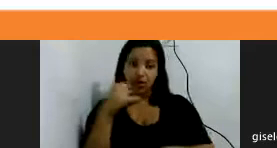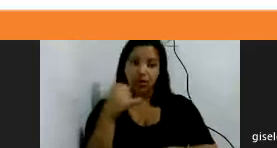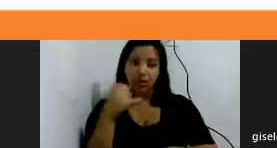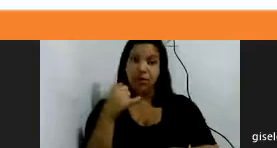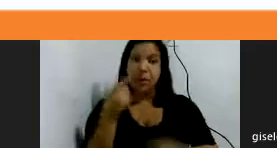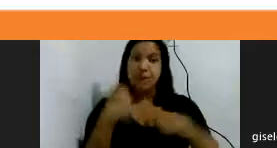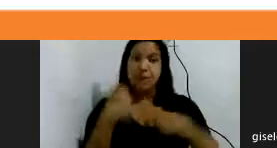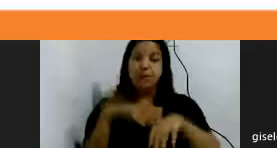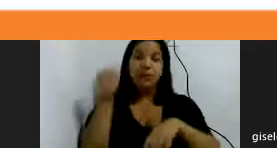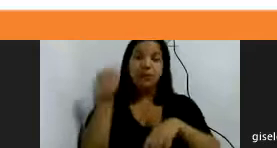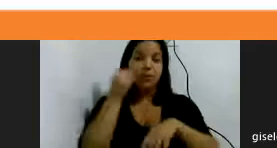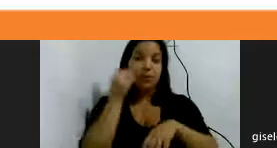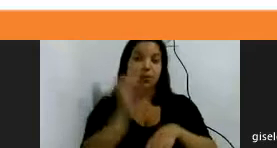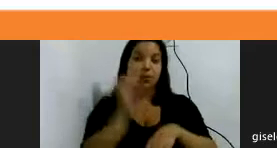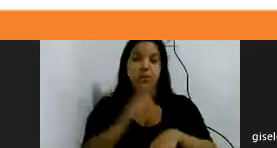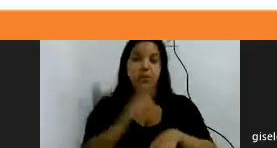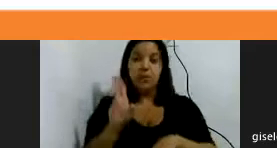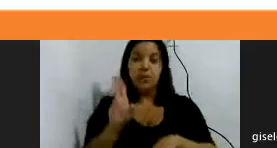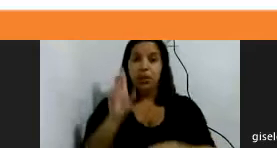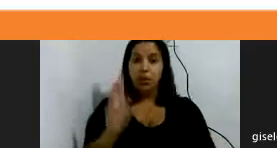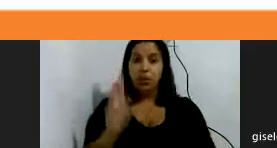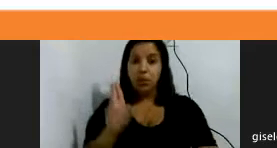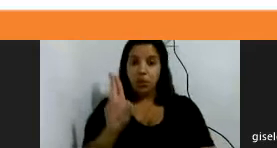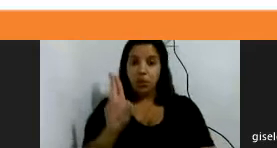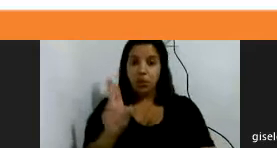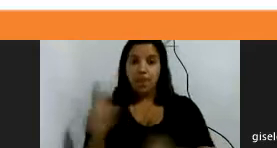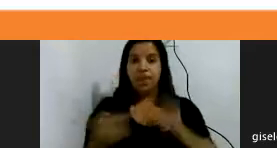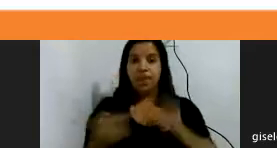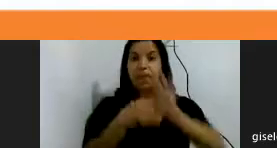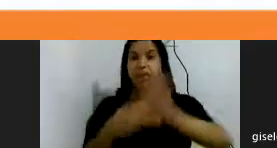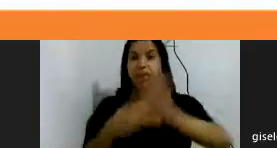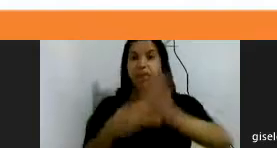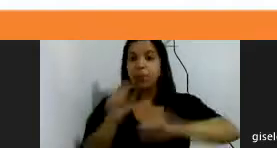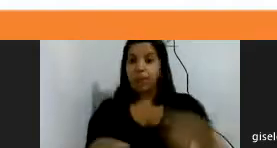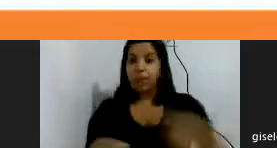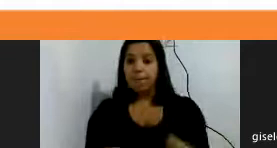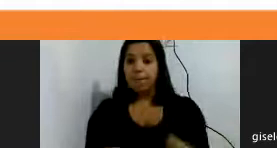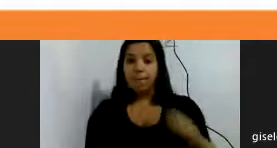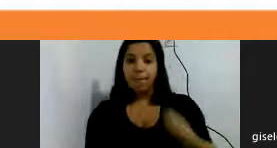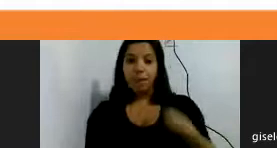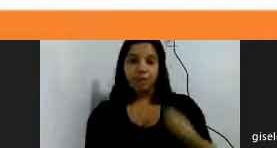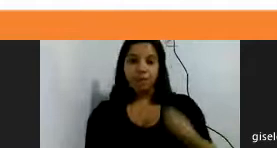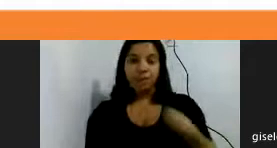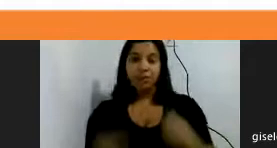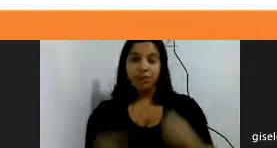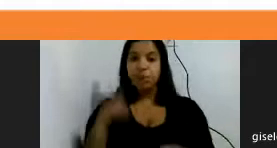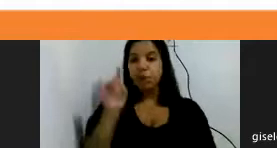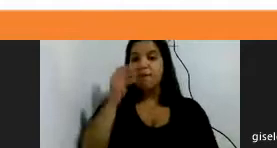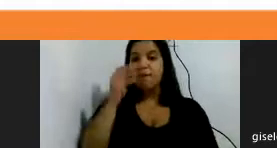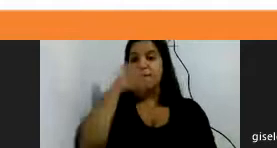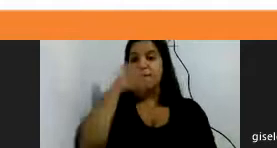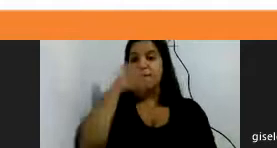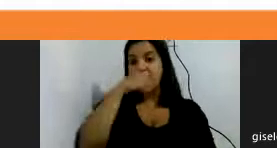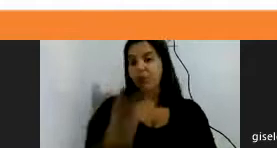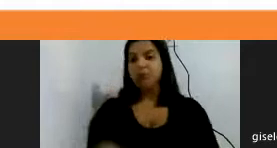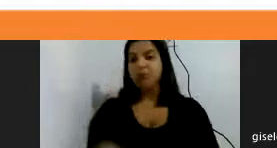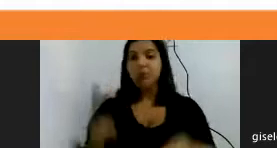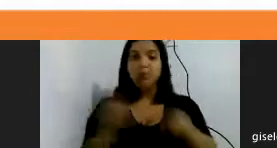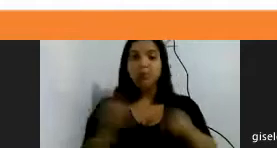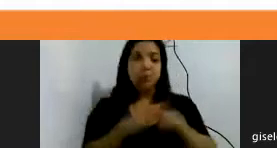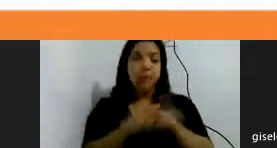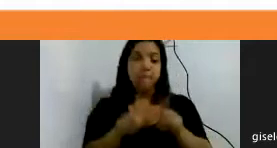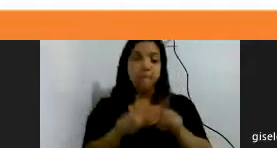fazer um teste que chama DU, que é para evidenciar a presença do D fraco. E ele também